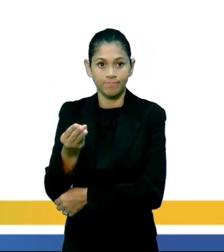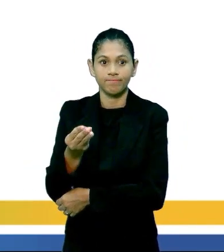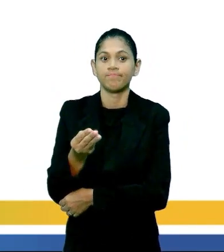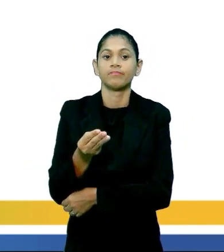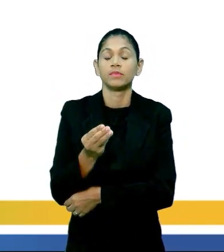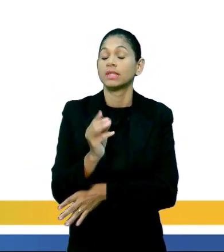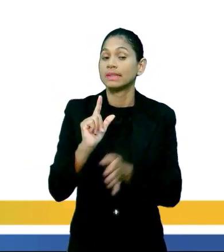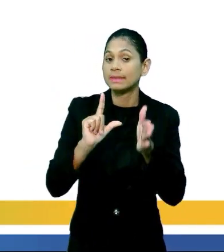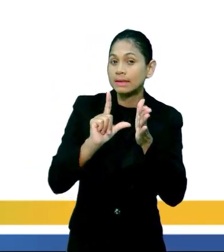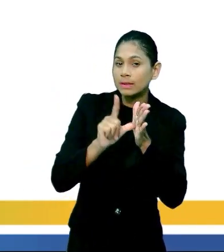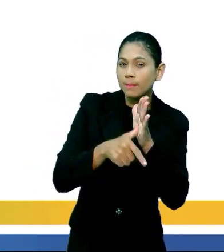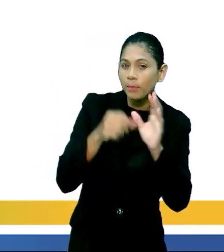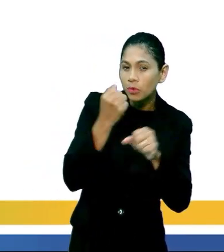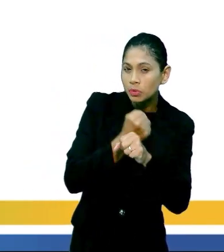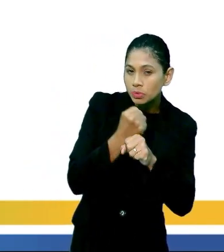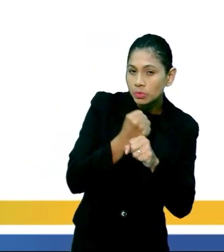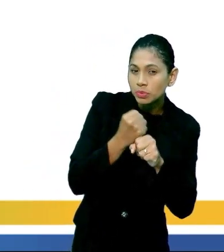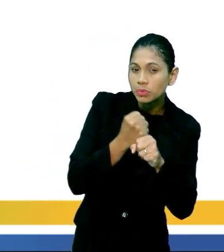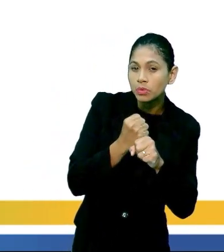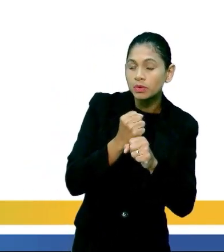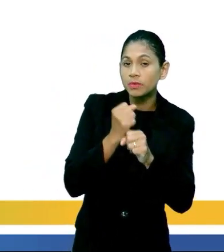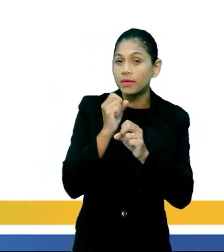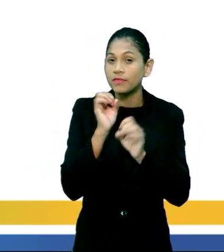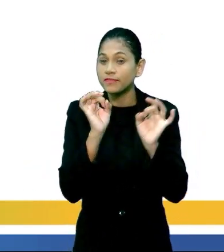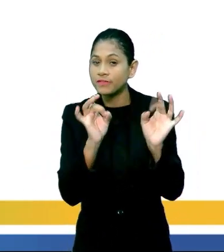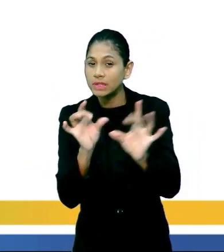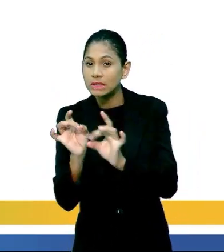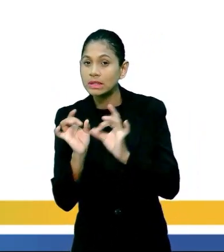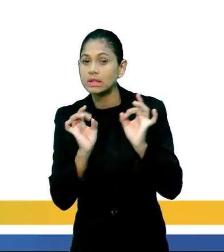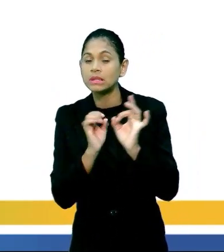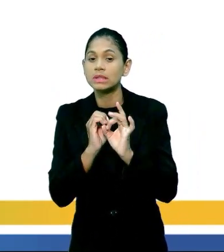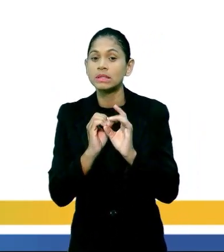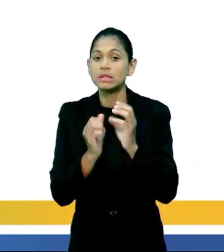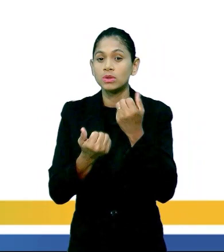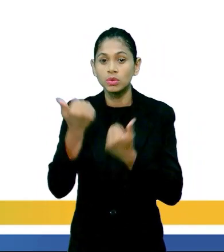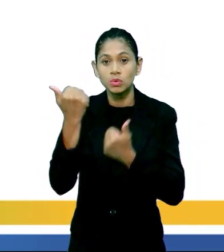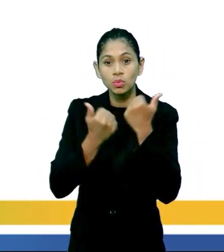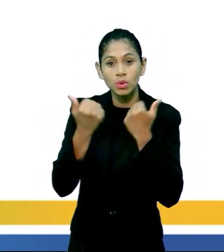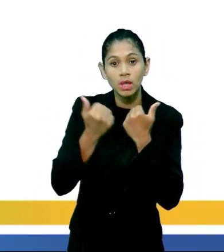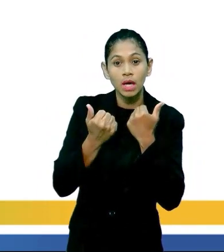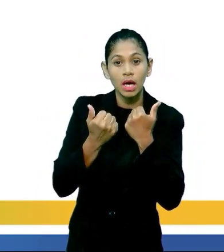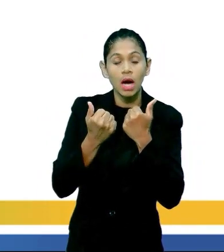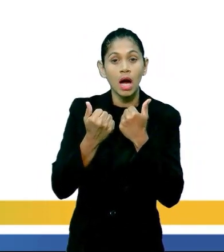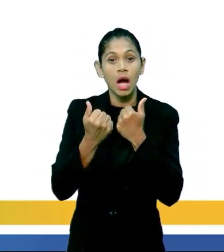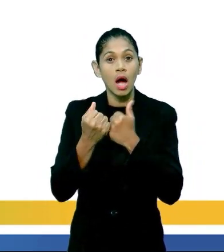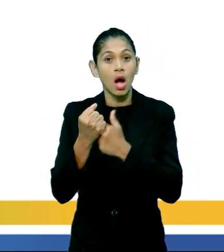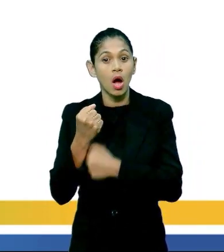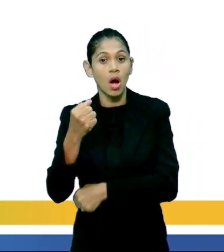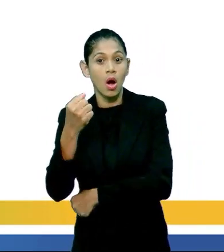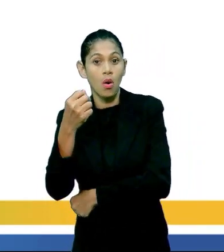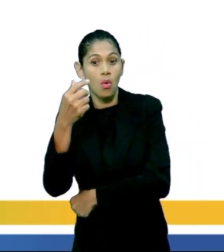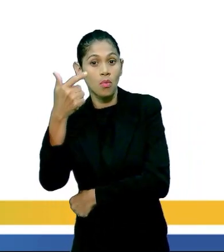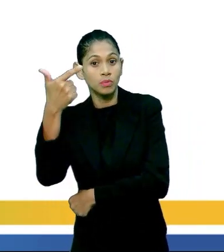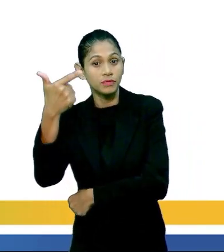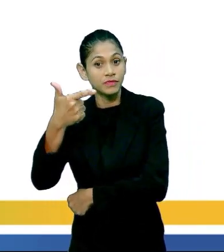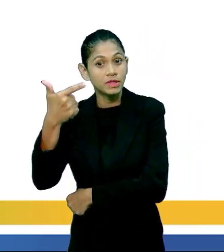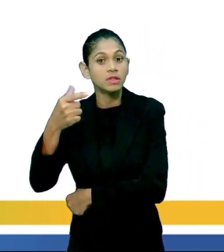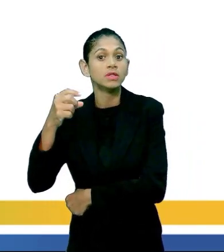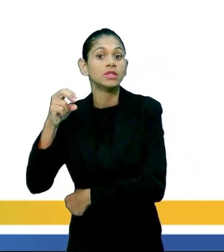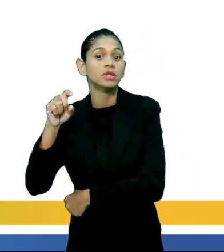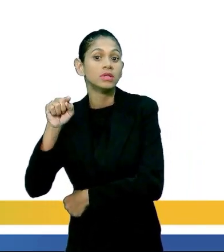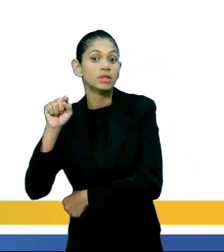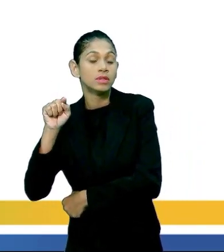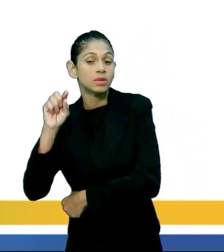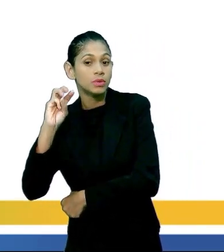aos valores pagos. É correto afirmar que, e nós temos as alternativas onde Luana deve receber um